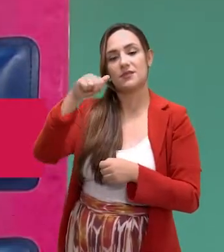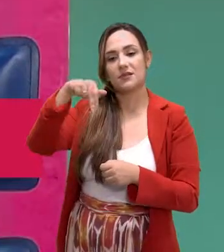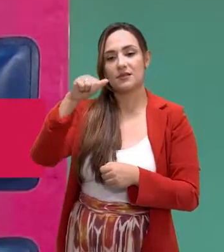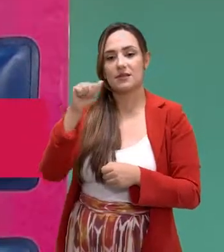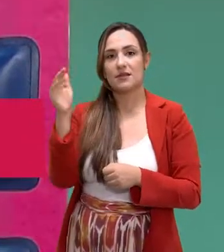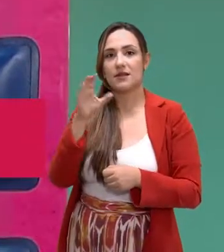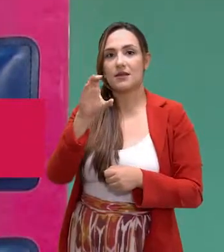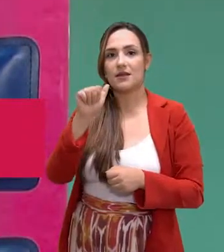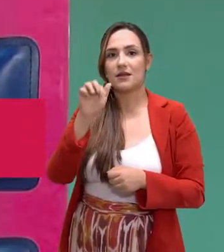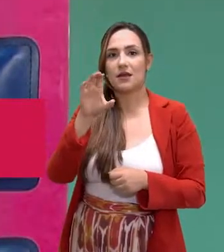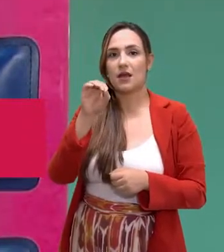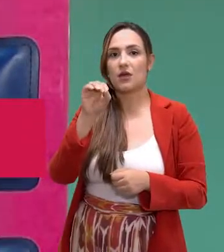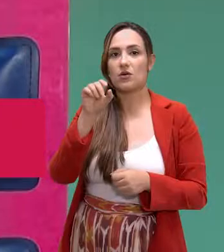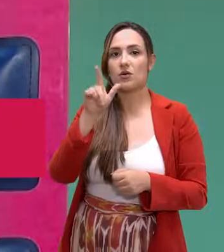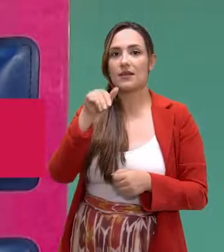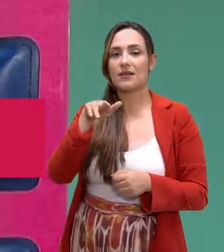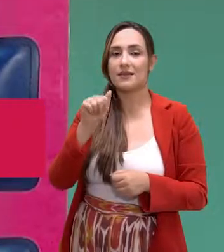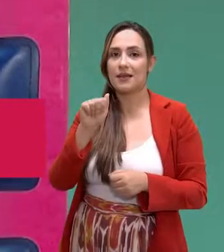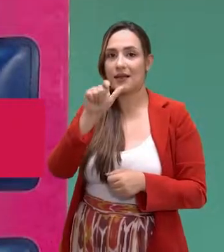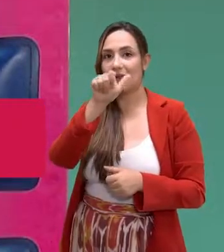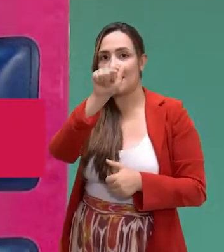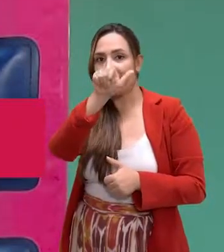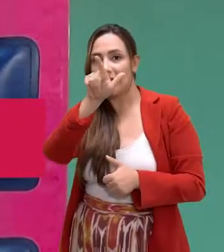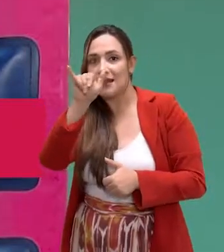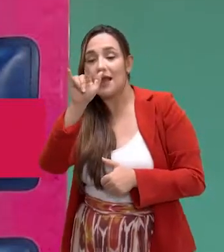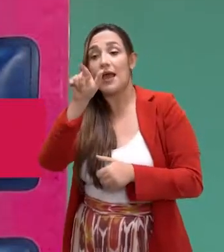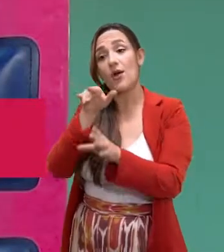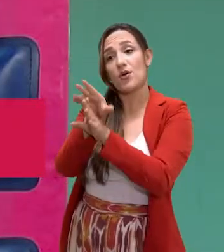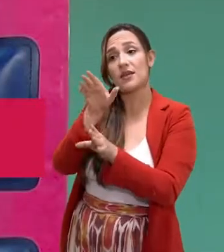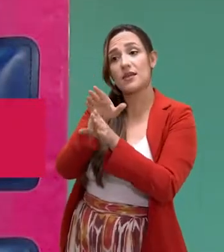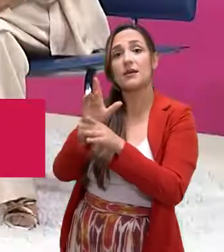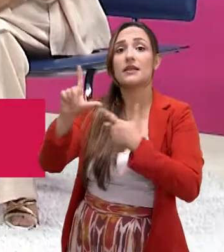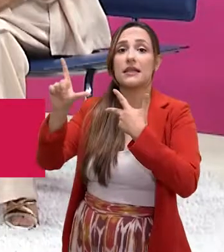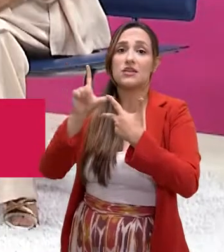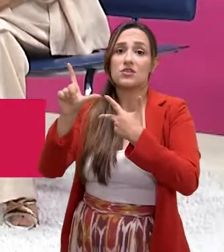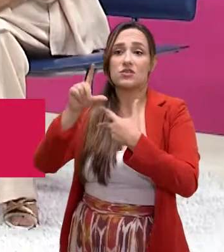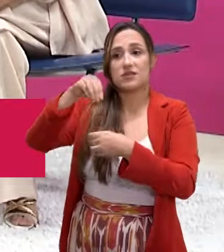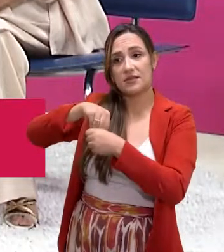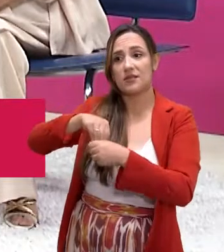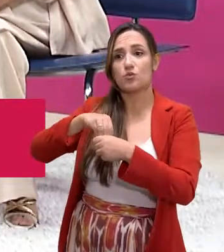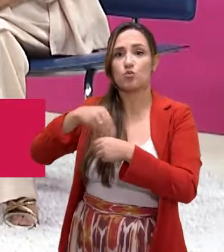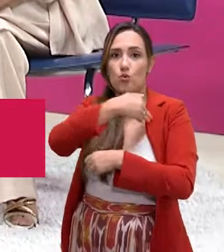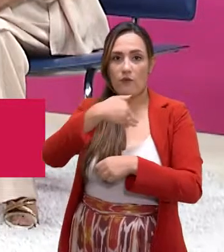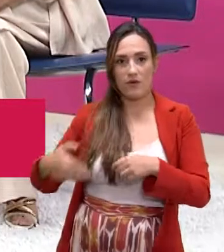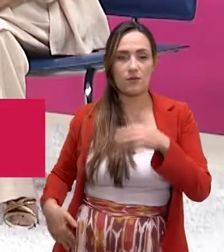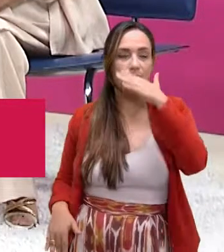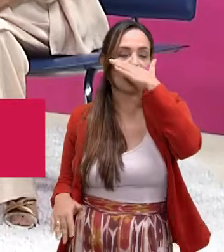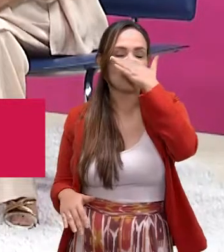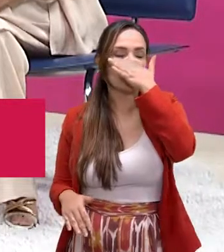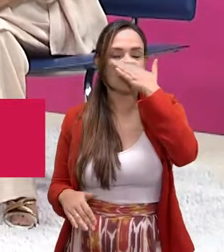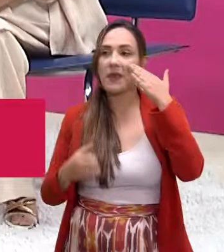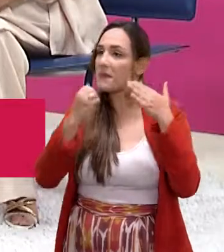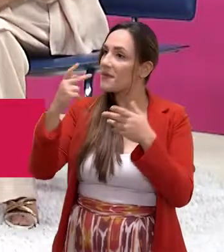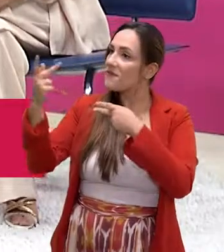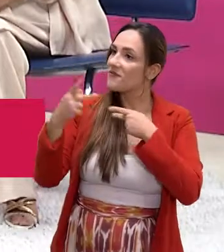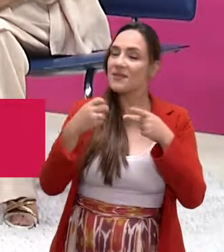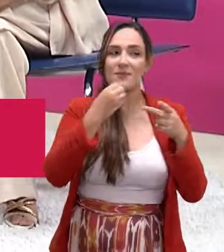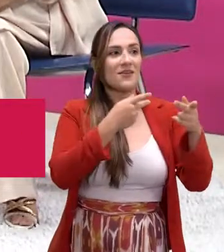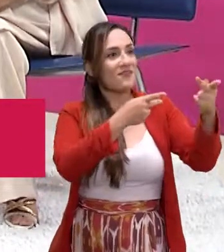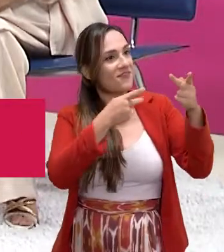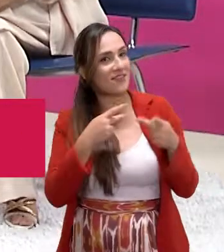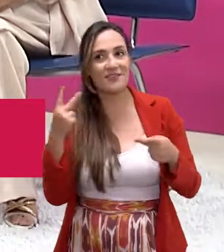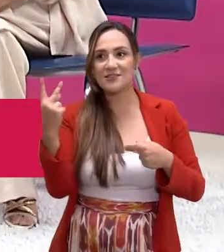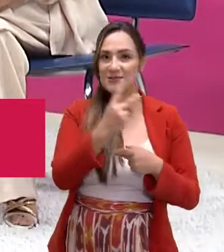Ali Garcia, que também atua na função de consultora legislativa. Quero dar aqui as boas-vindas às nossas